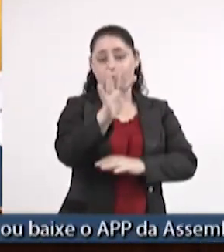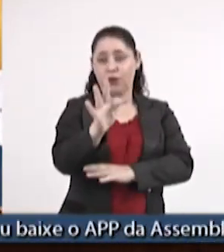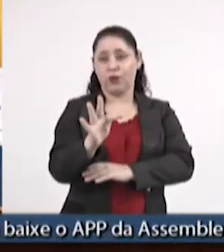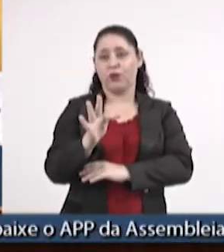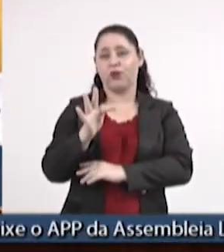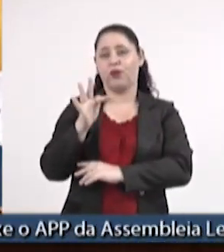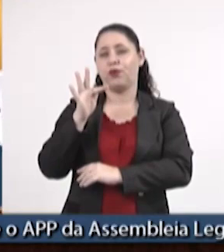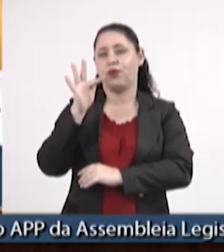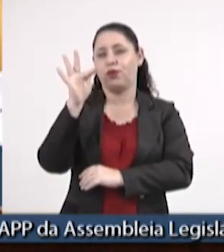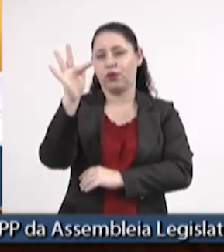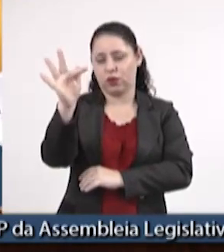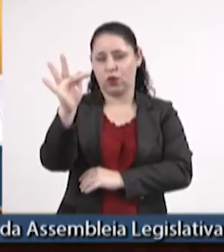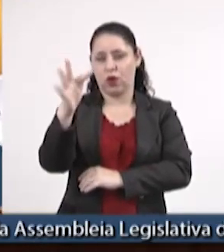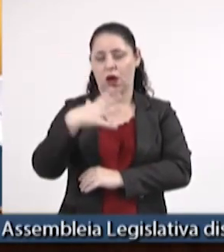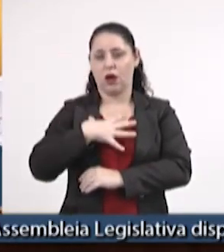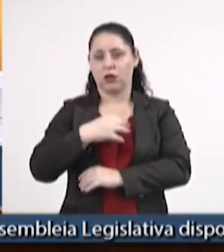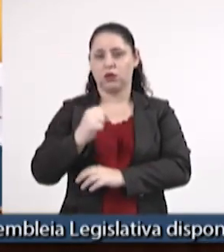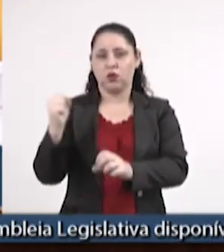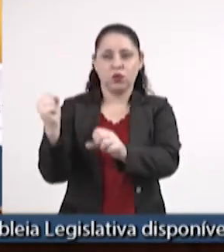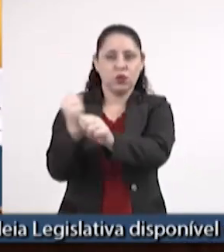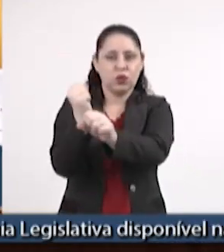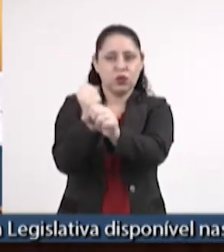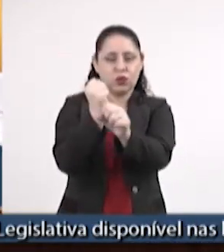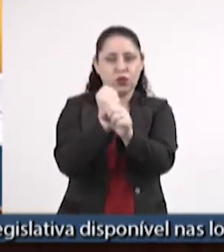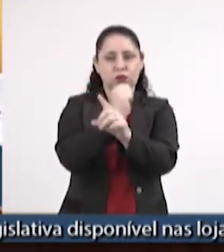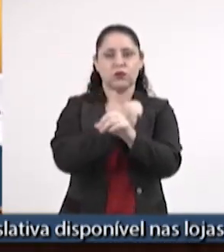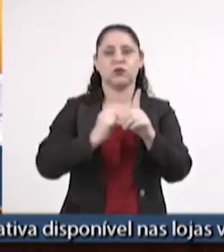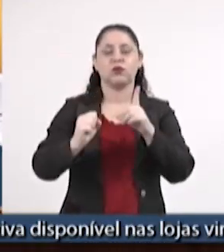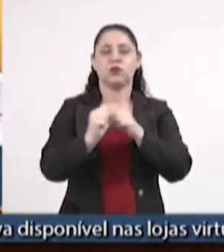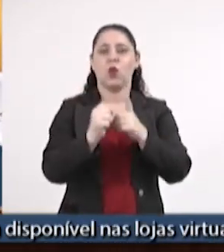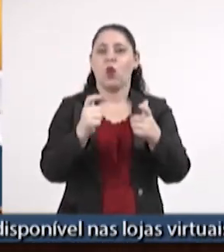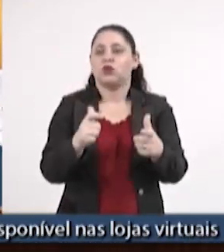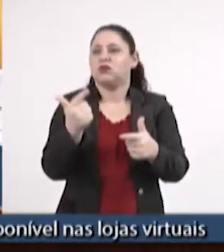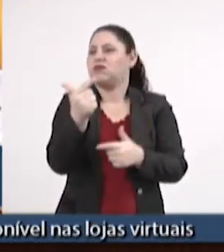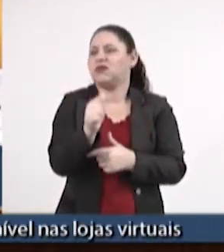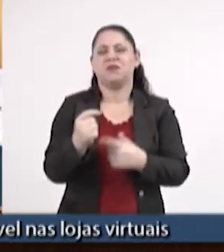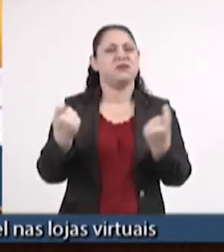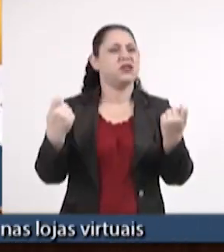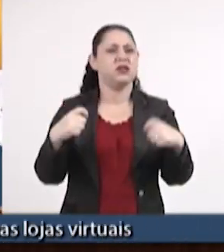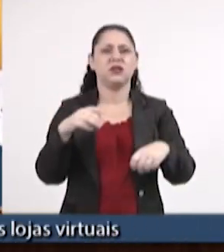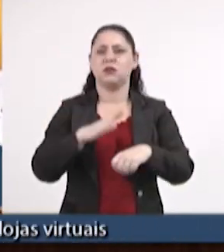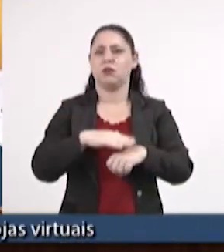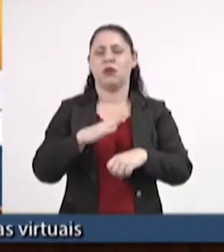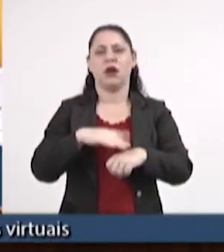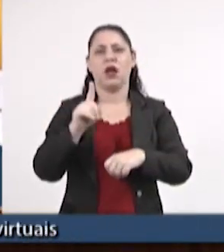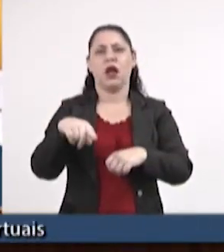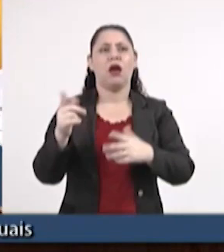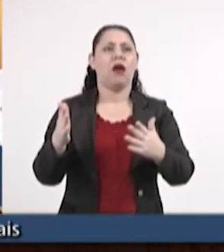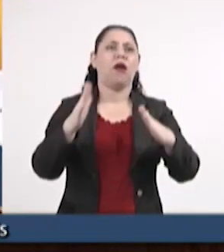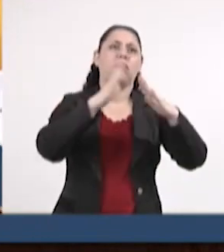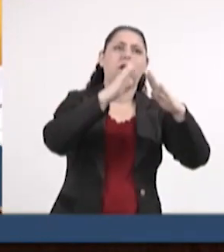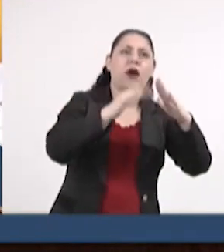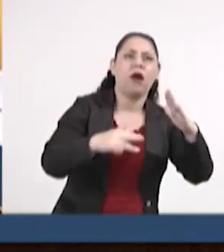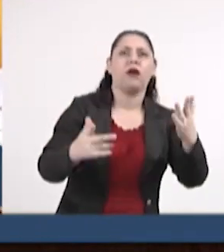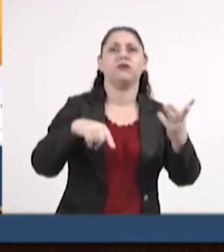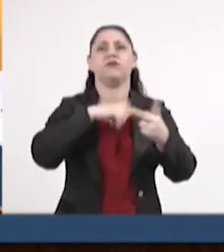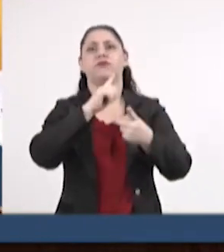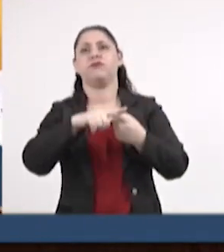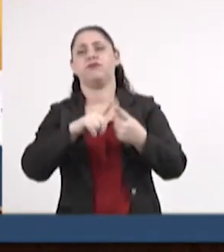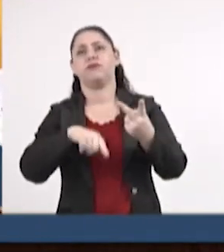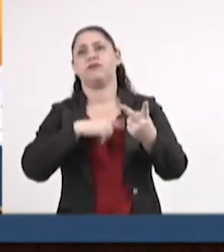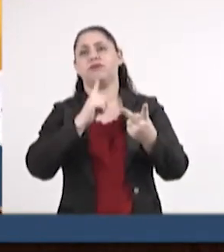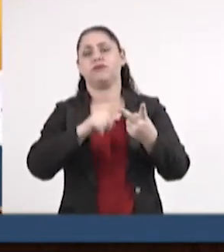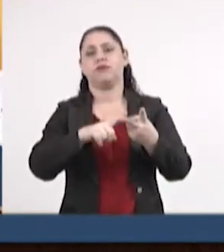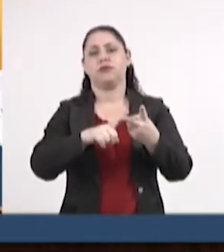futuras gerações construam uma sociedade onde não haja mais necessidade de Casa da Mulher Brasileira,